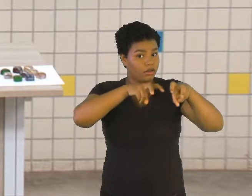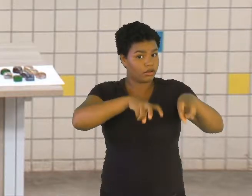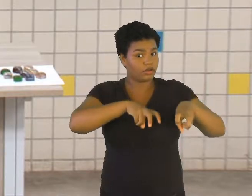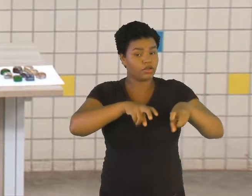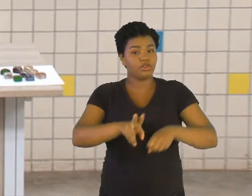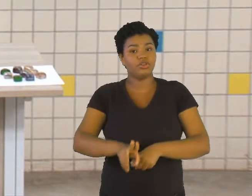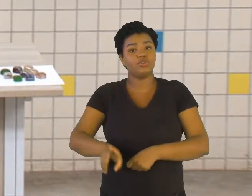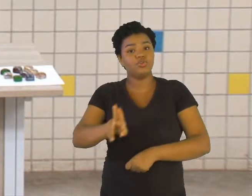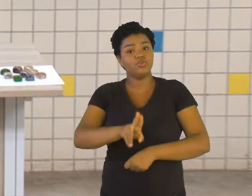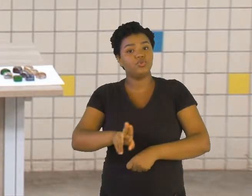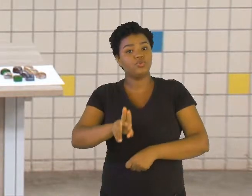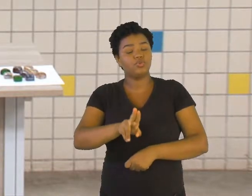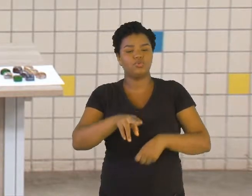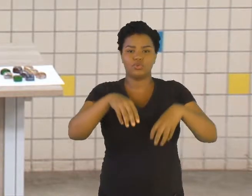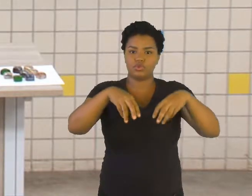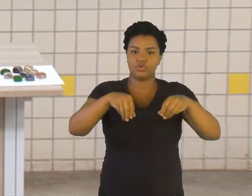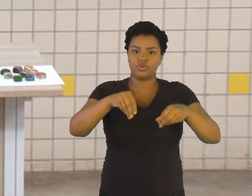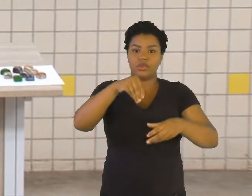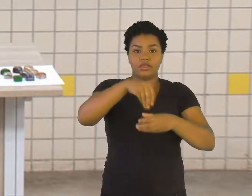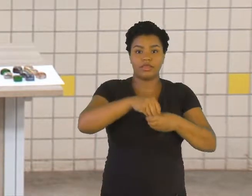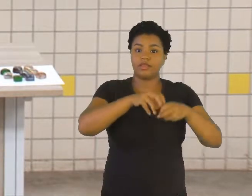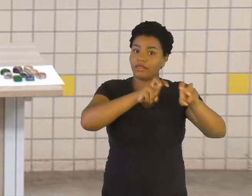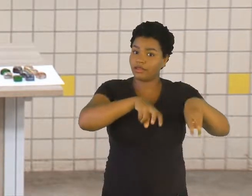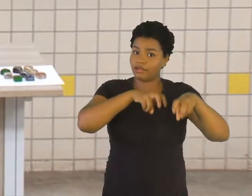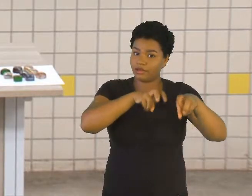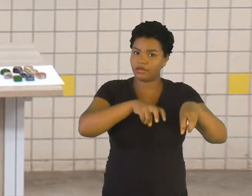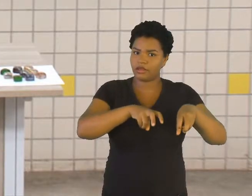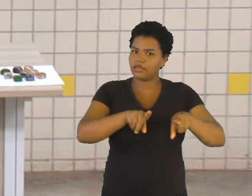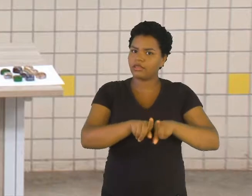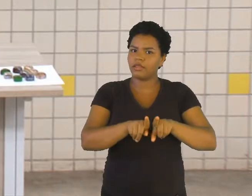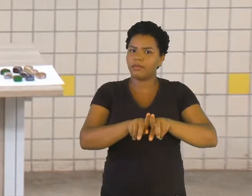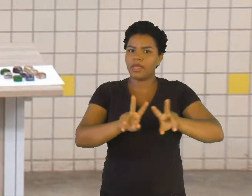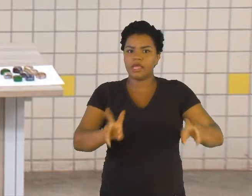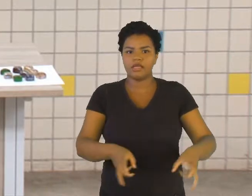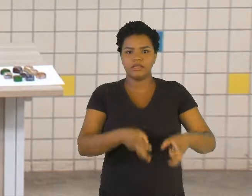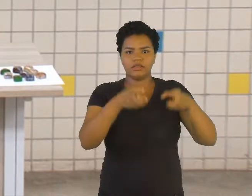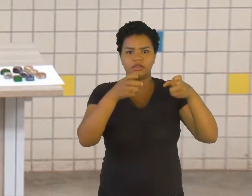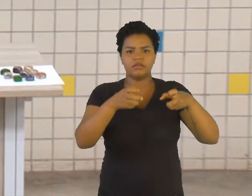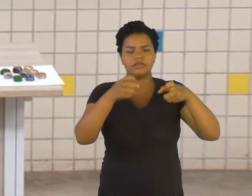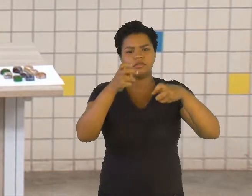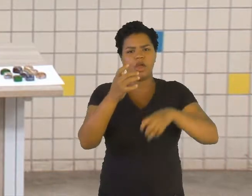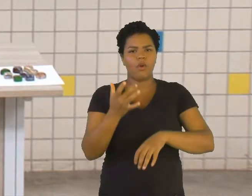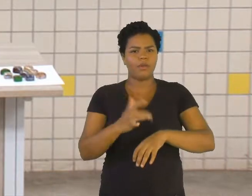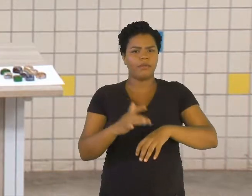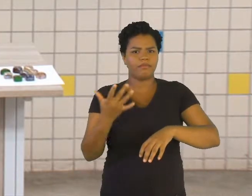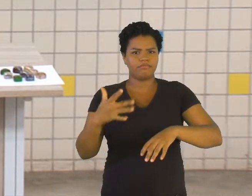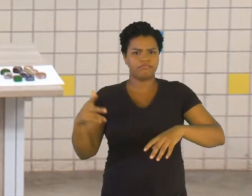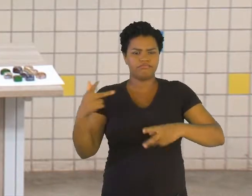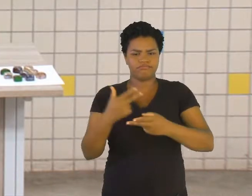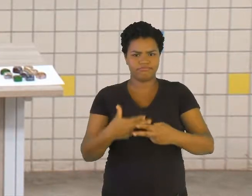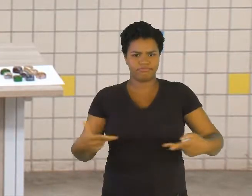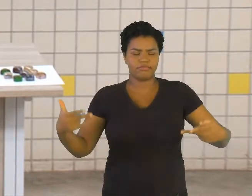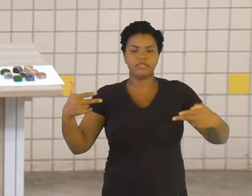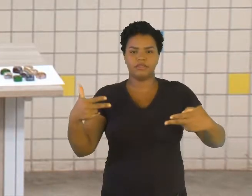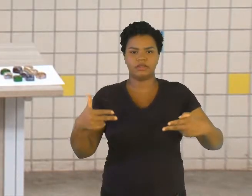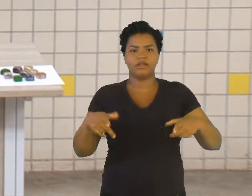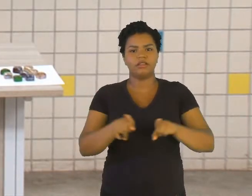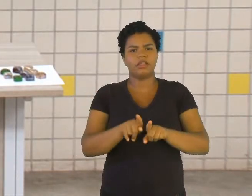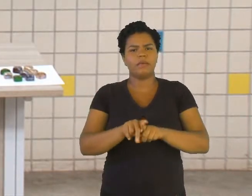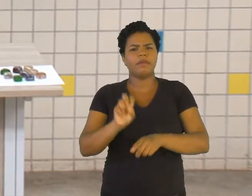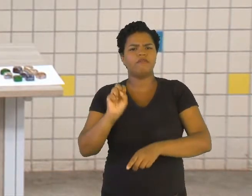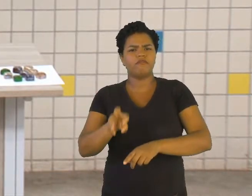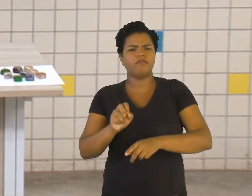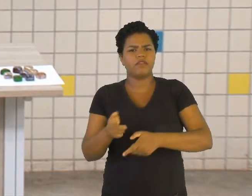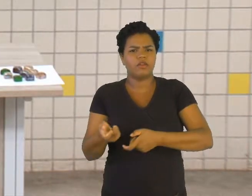usos do solo na agricultura e a extração de minerais e agrotóxico. Vamos ver o que essa aula